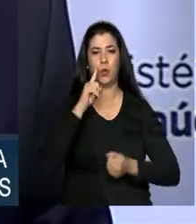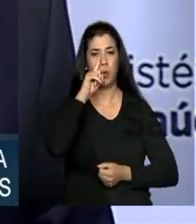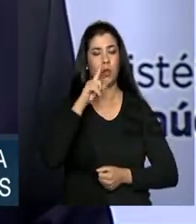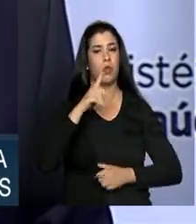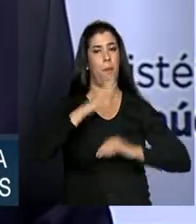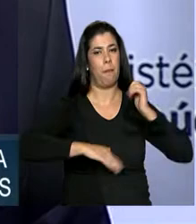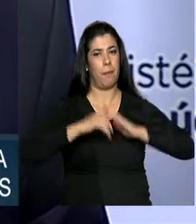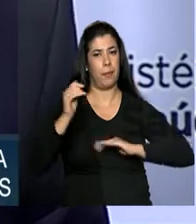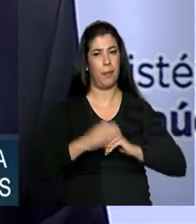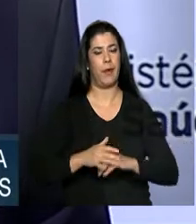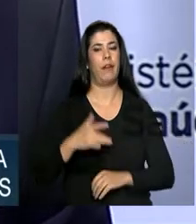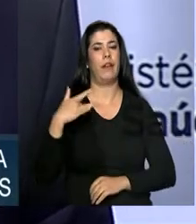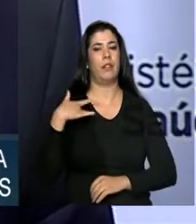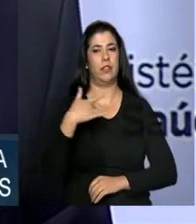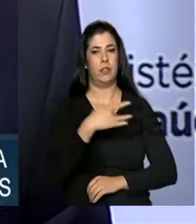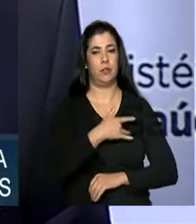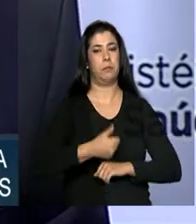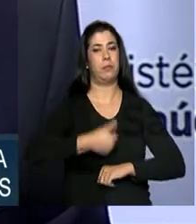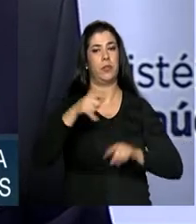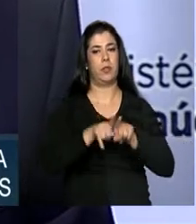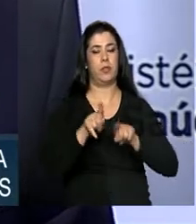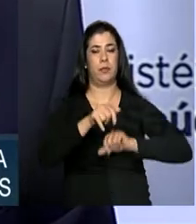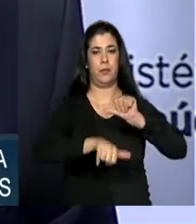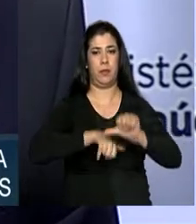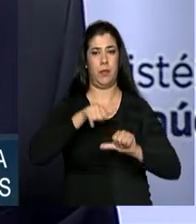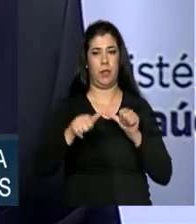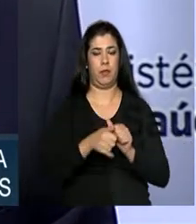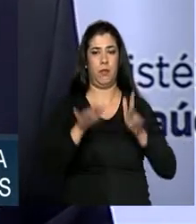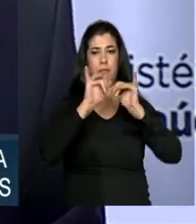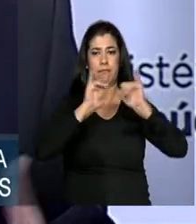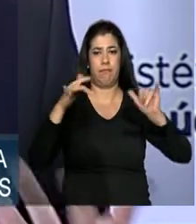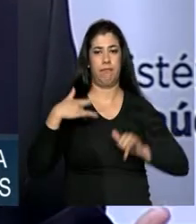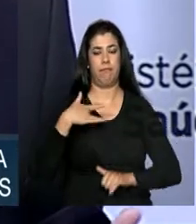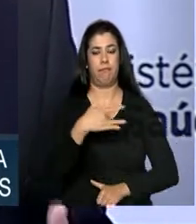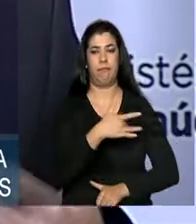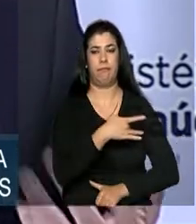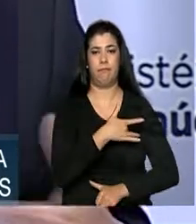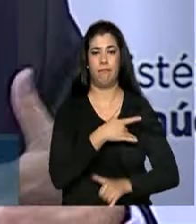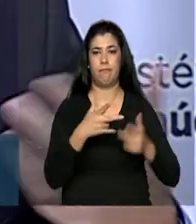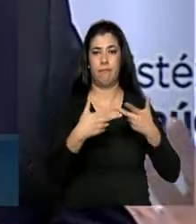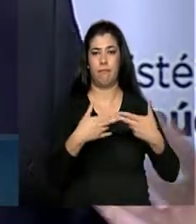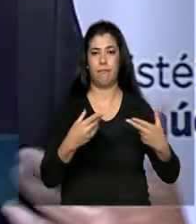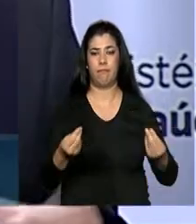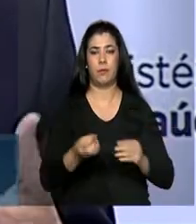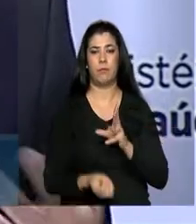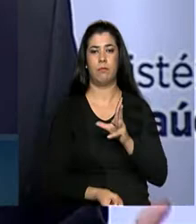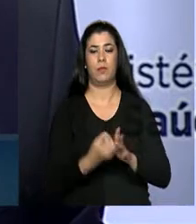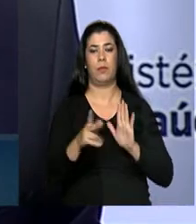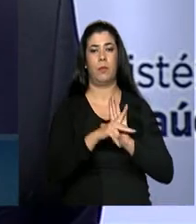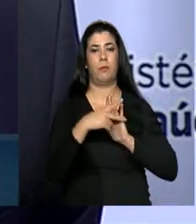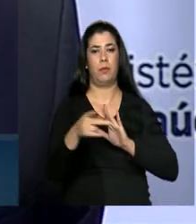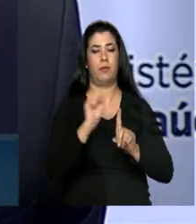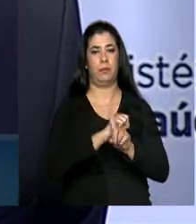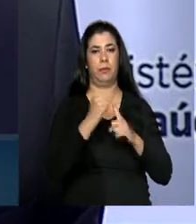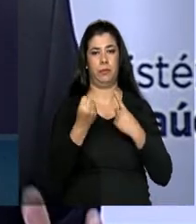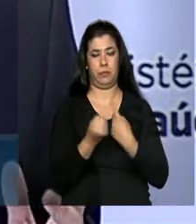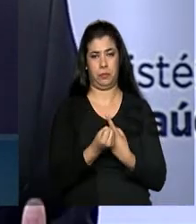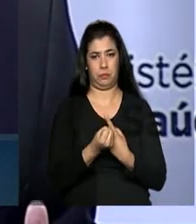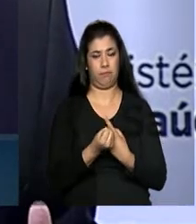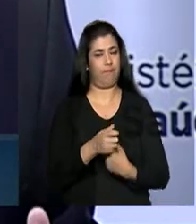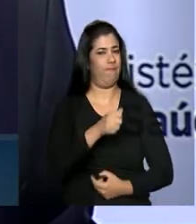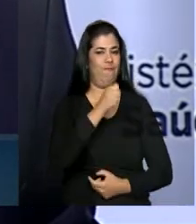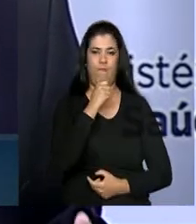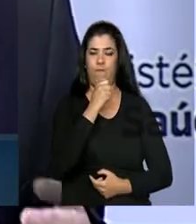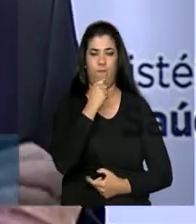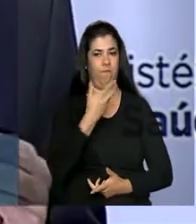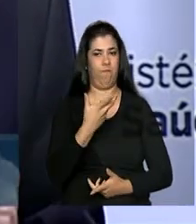mais saudáveis de vida e, de fato, transformamos a promoção da saúde num elemento constitutivo da nossa sociedade. Não adianta